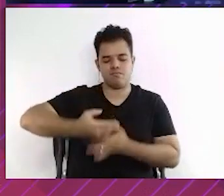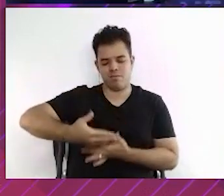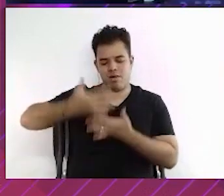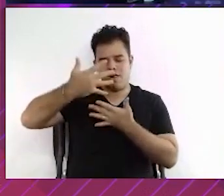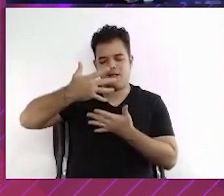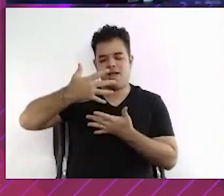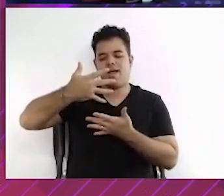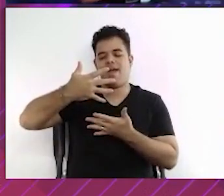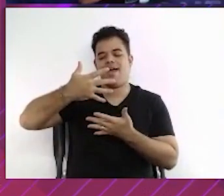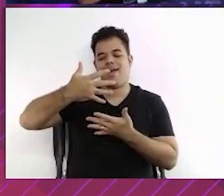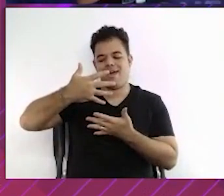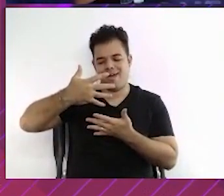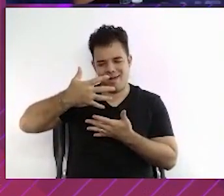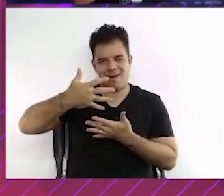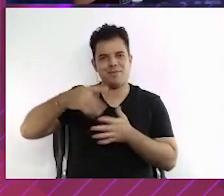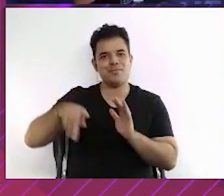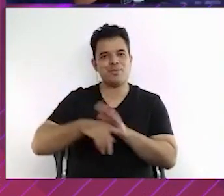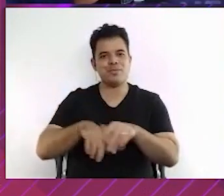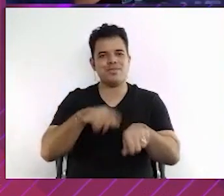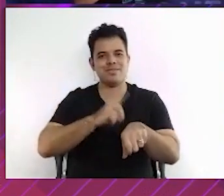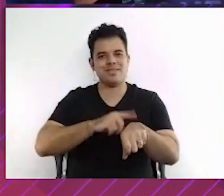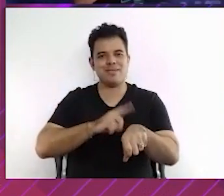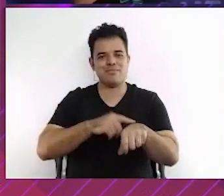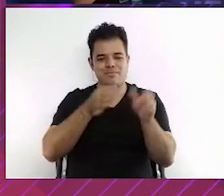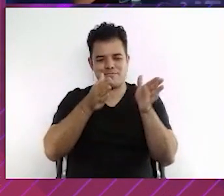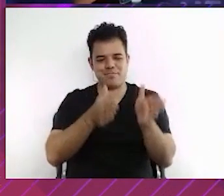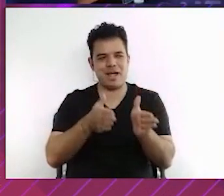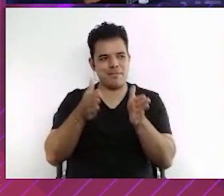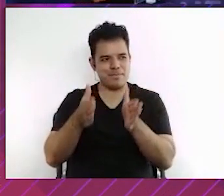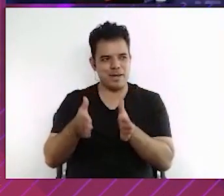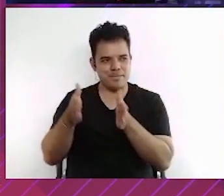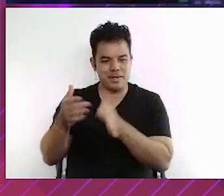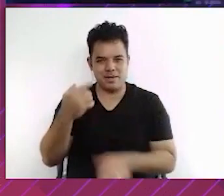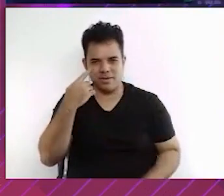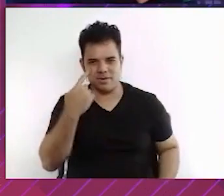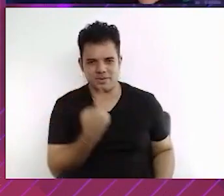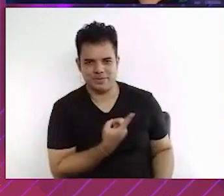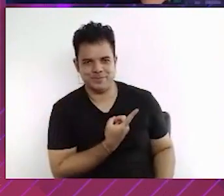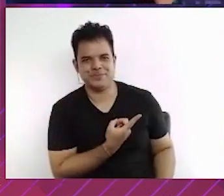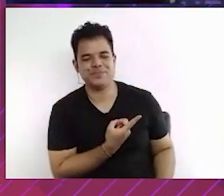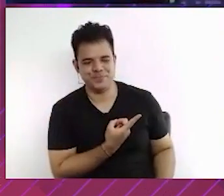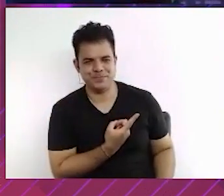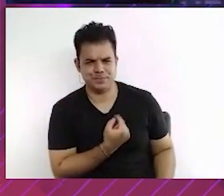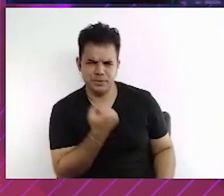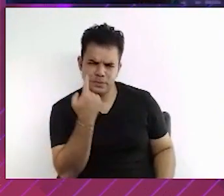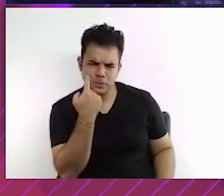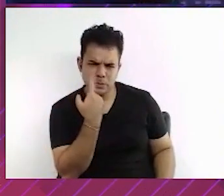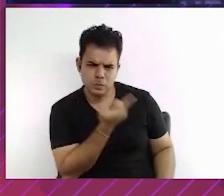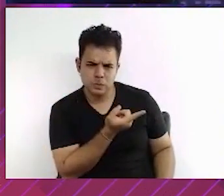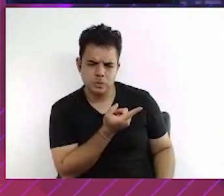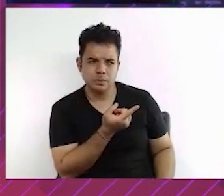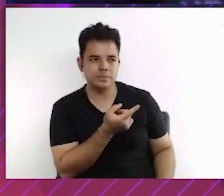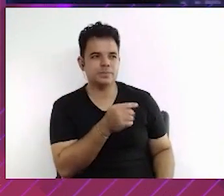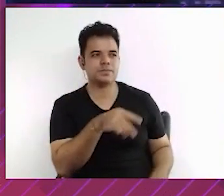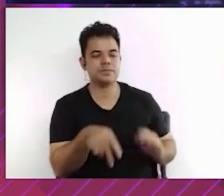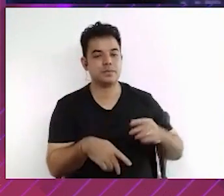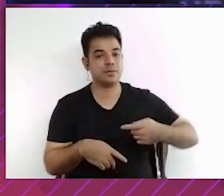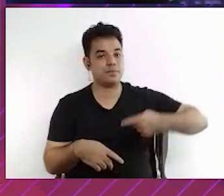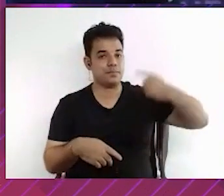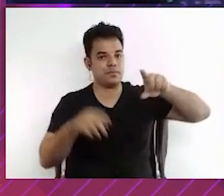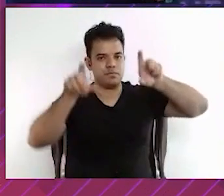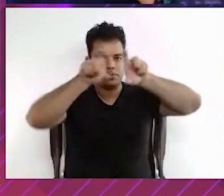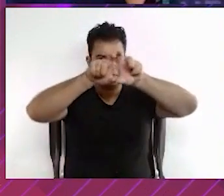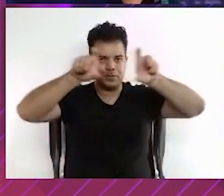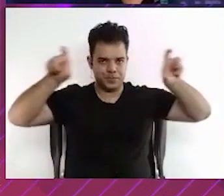série temporal. Aqui nesse exemplo, a série temporal é aquela primeira linha ali, aquele